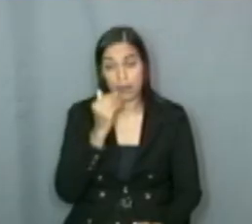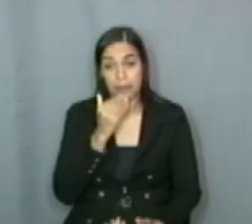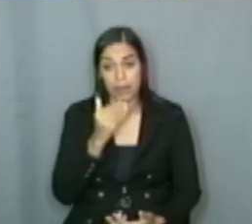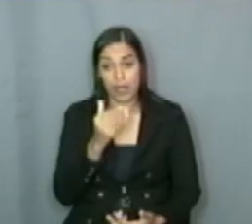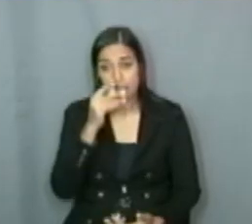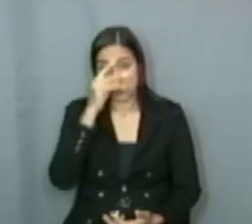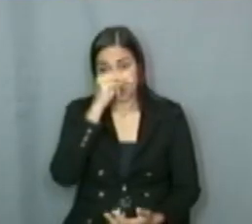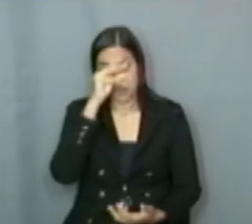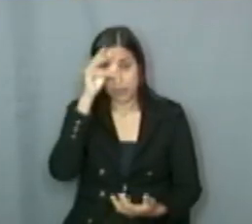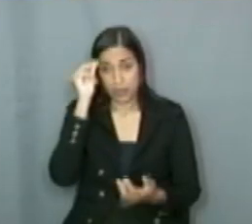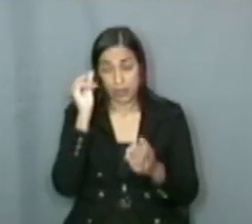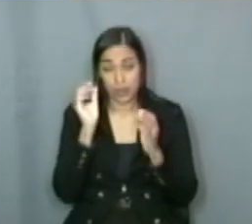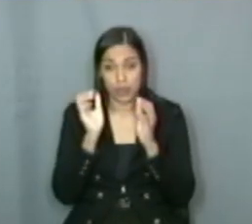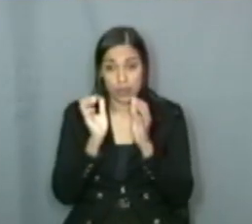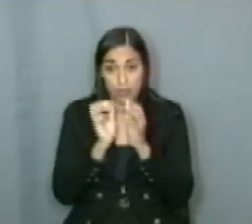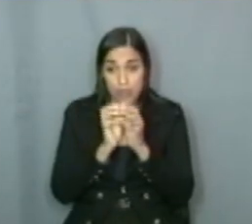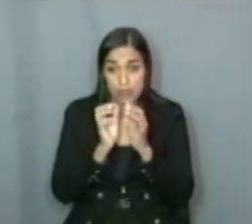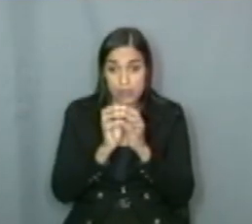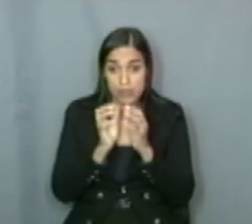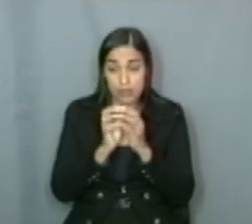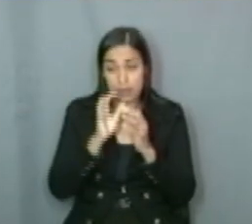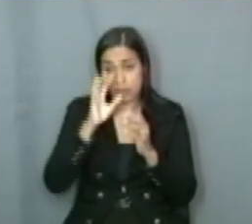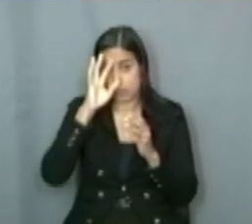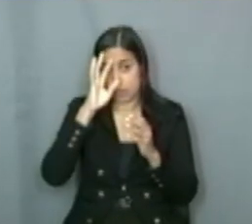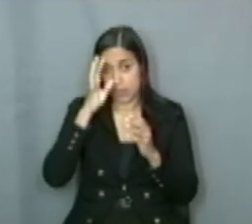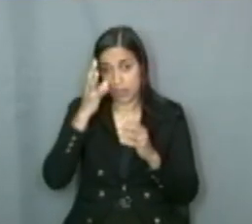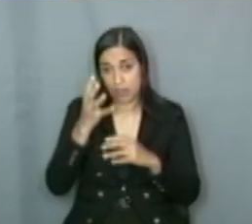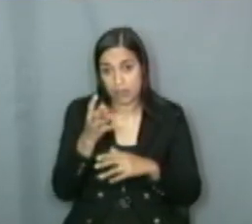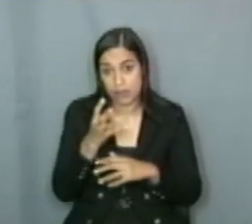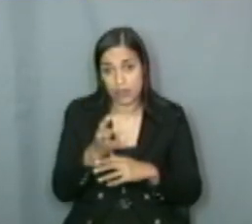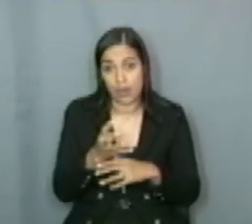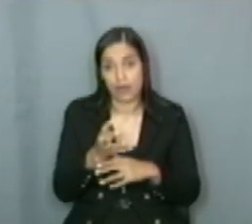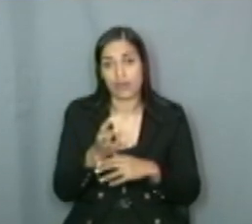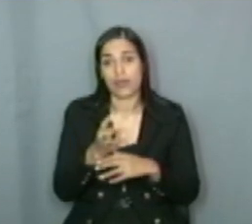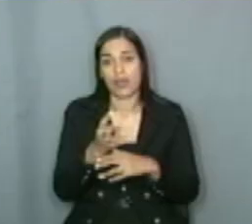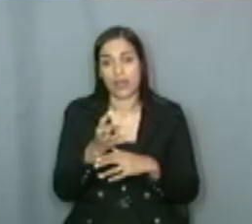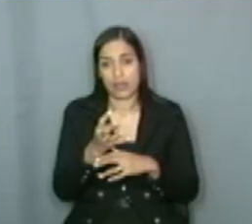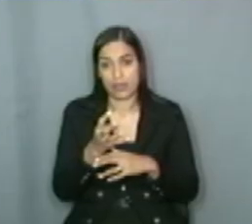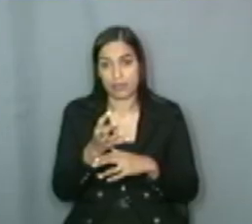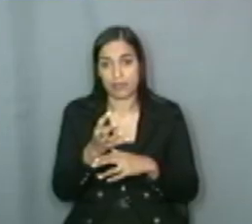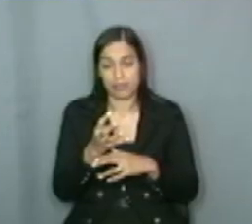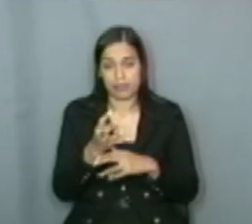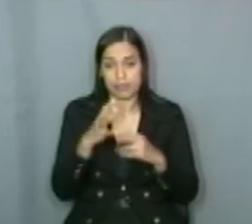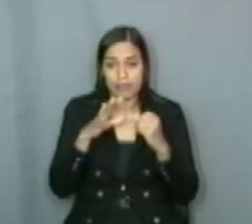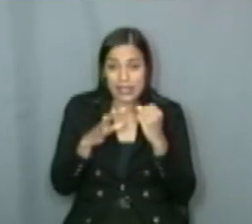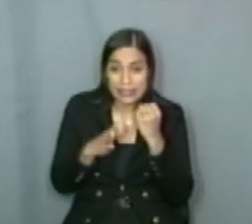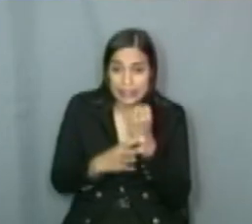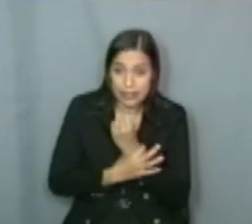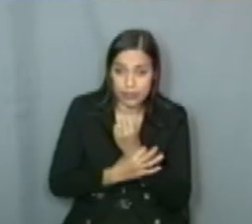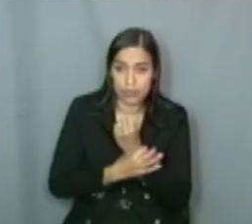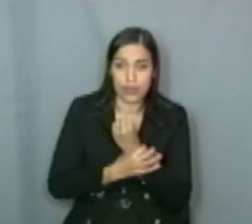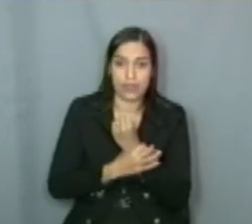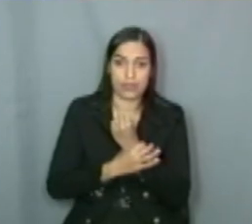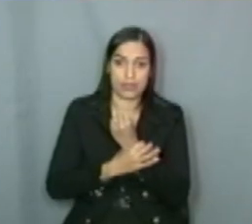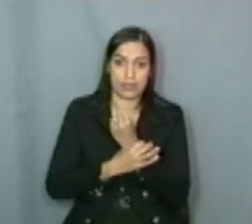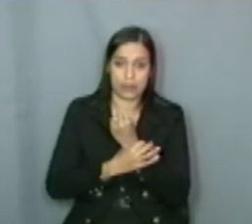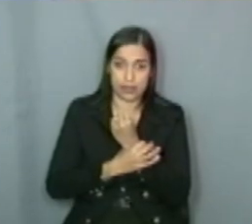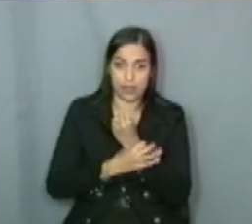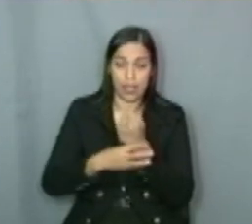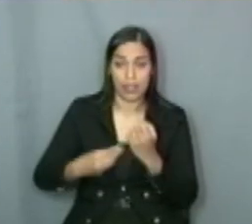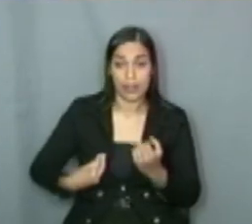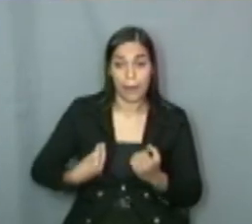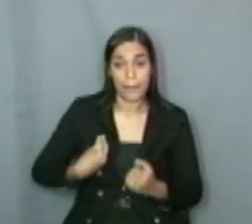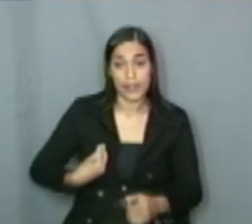à Prefeitura do Recife para que adote providências quanto ao reforço da segurança e a presença